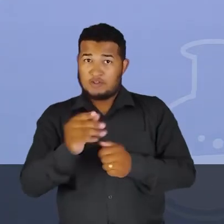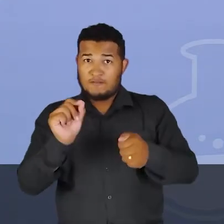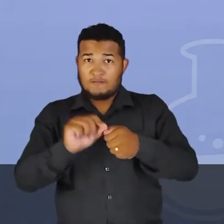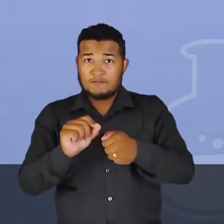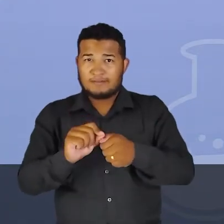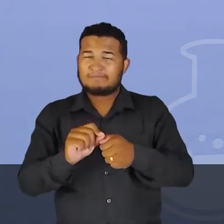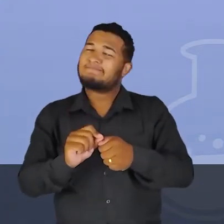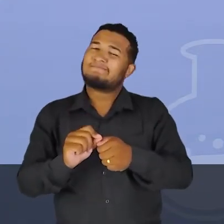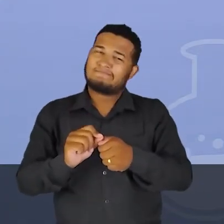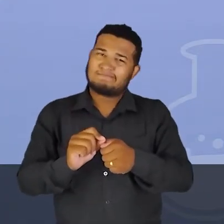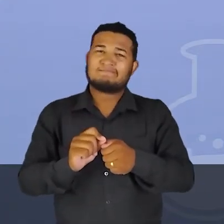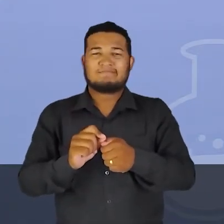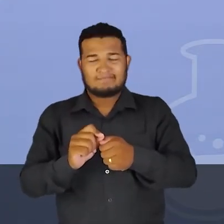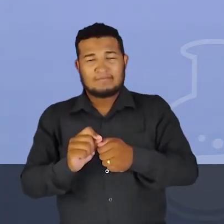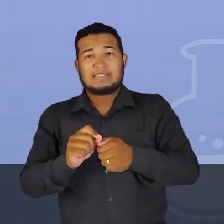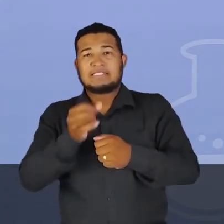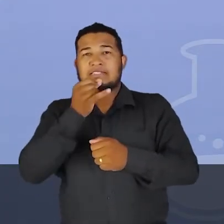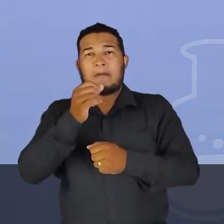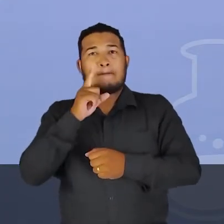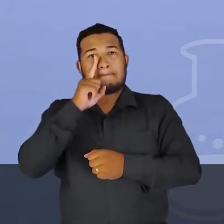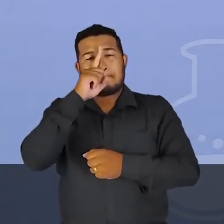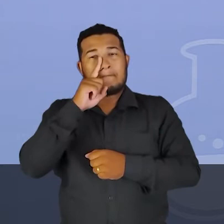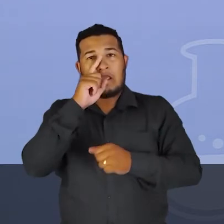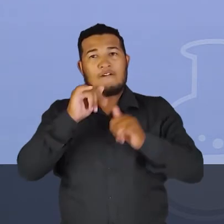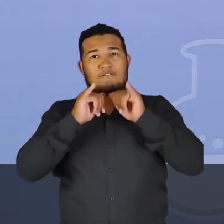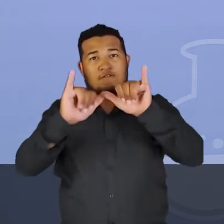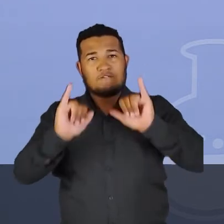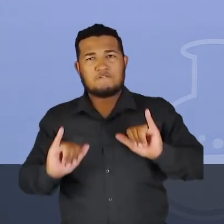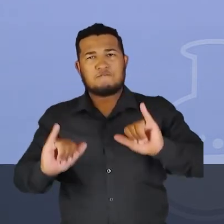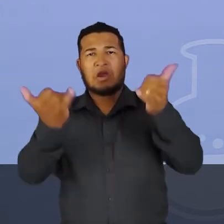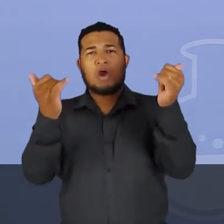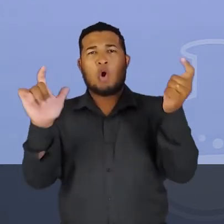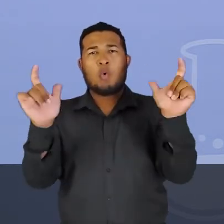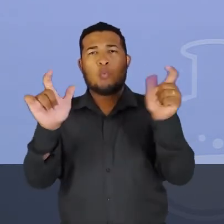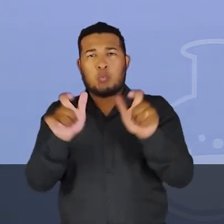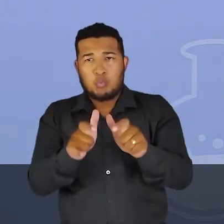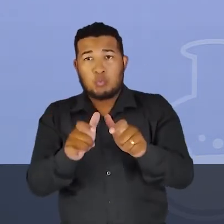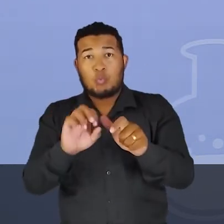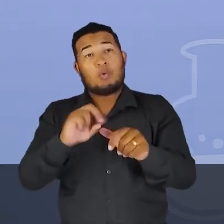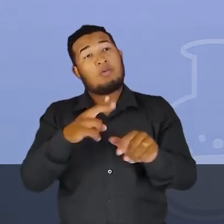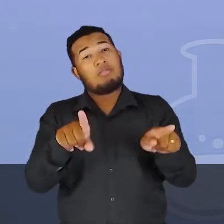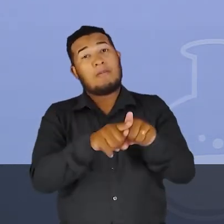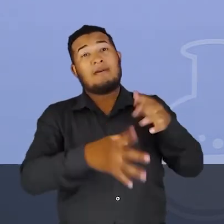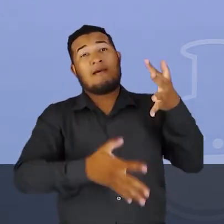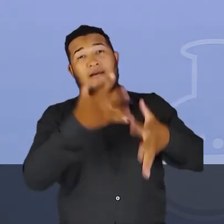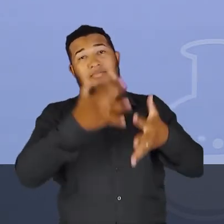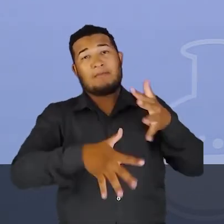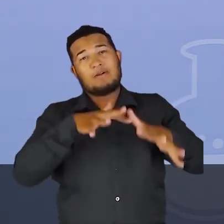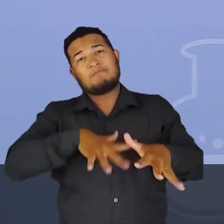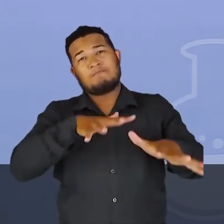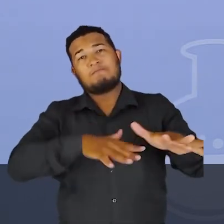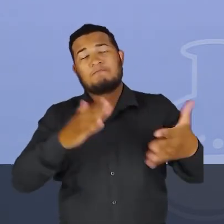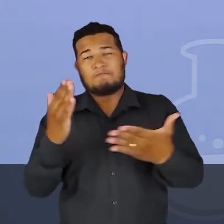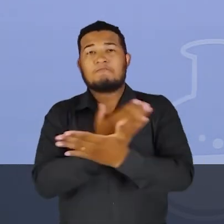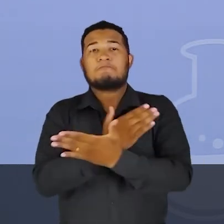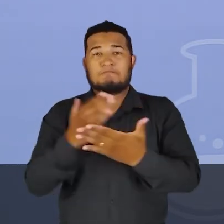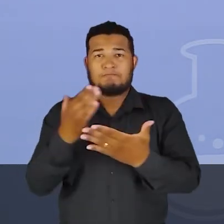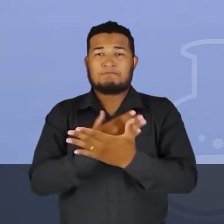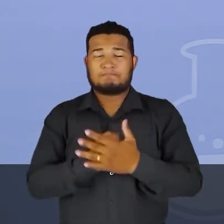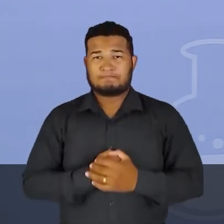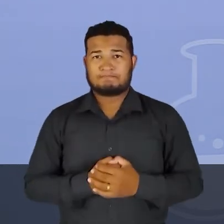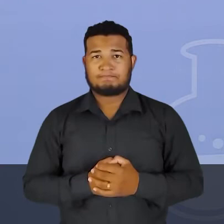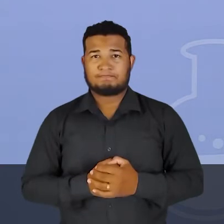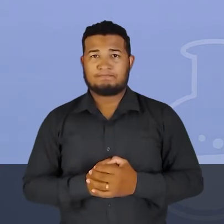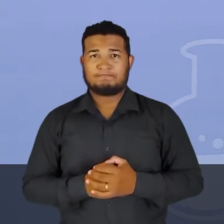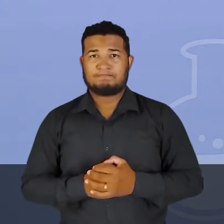gente não tem o risco de espalhar fake news e até mesmo atrapalhar a ação de algum movimento social, alguma ação